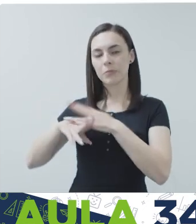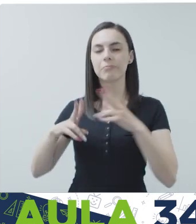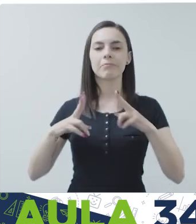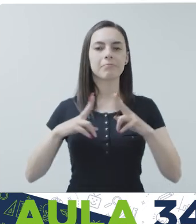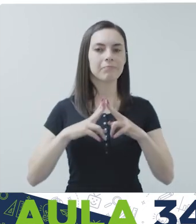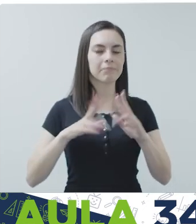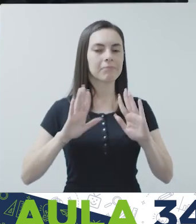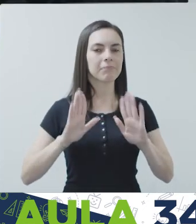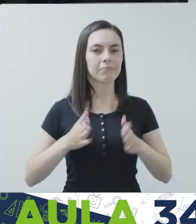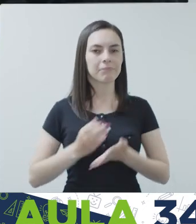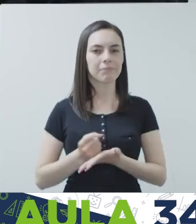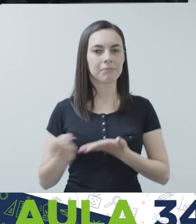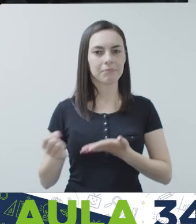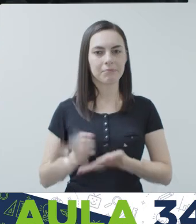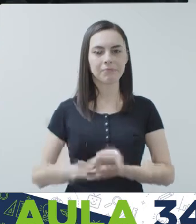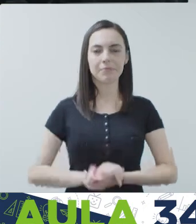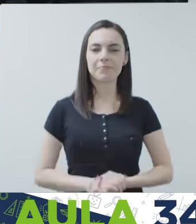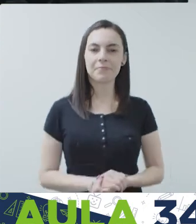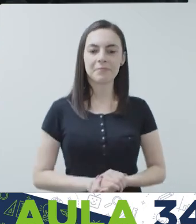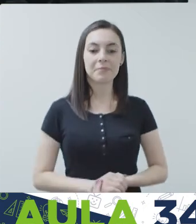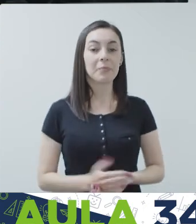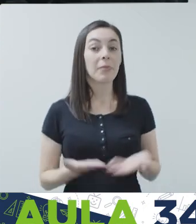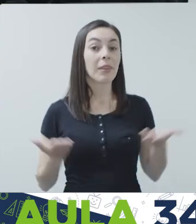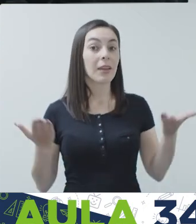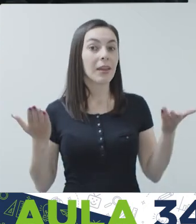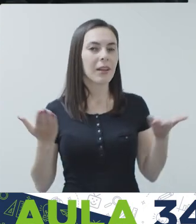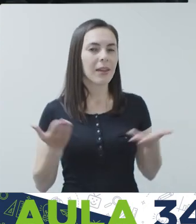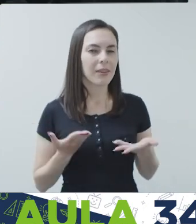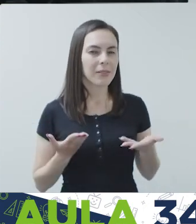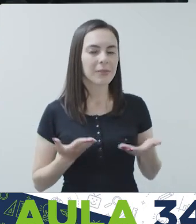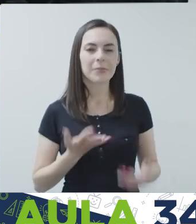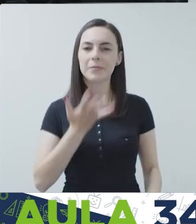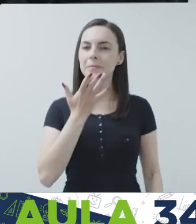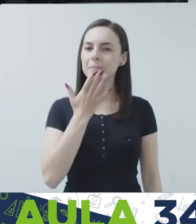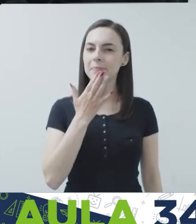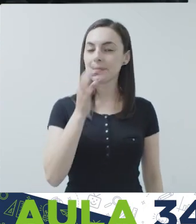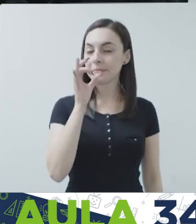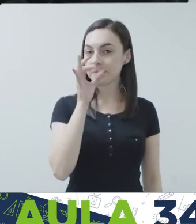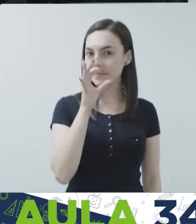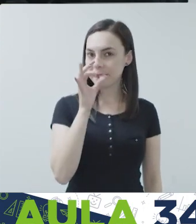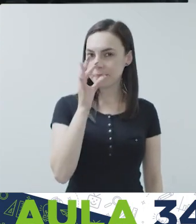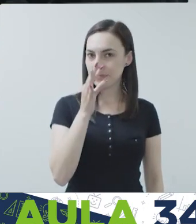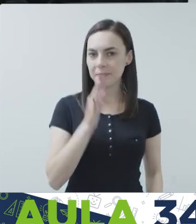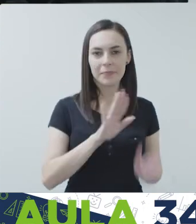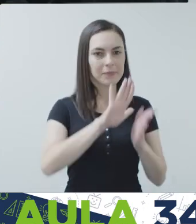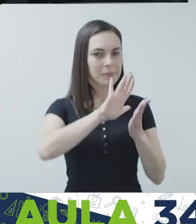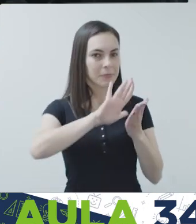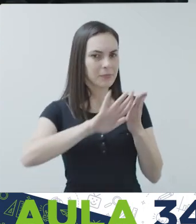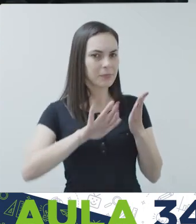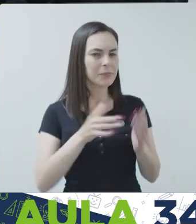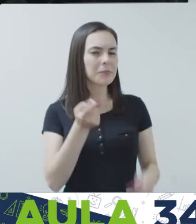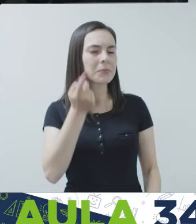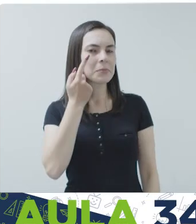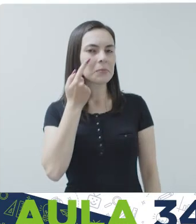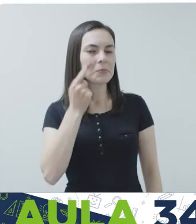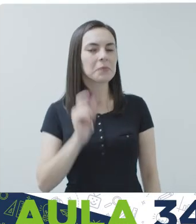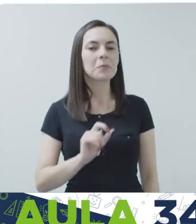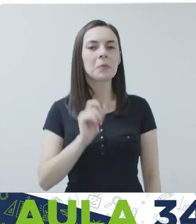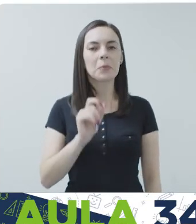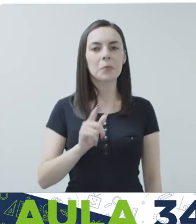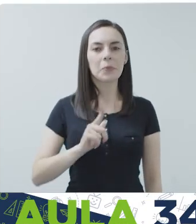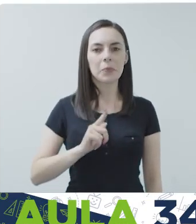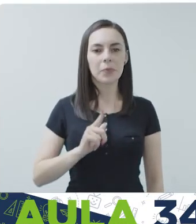par. Agora sim, vamos pegar o verde. Vamos tirar e ver o que que tem o verde?